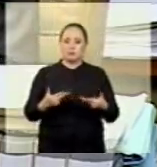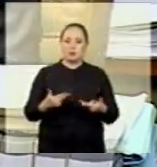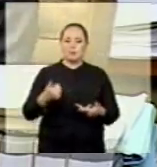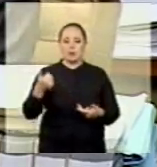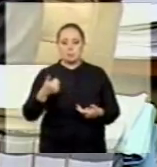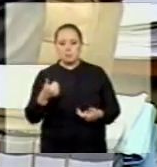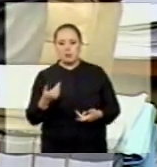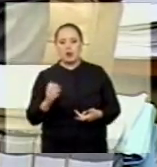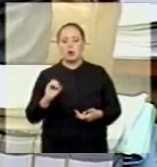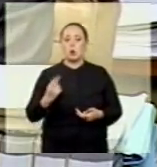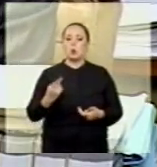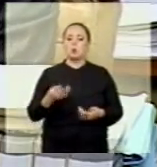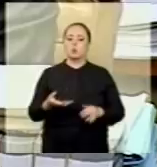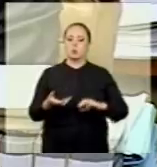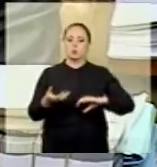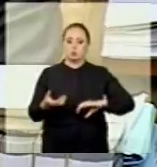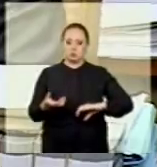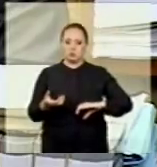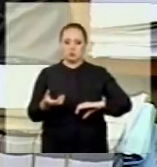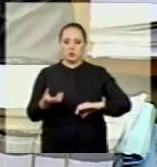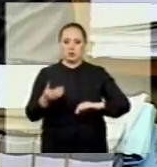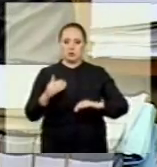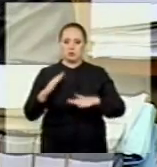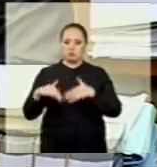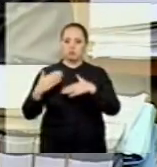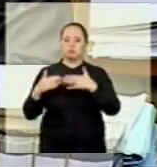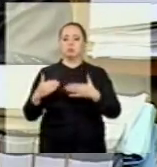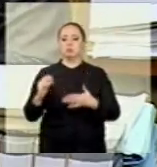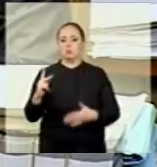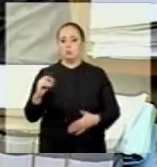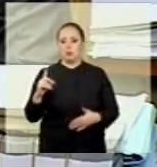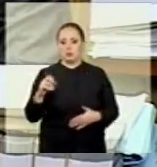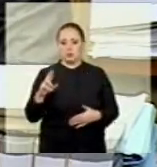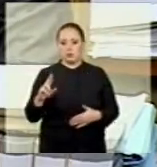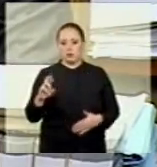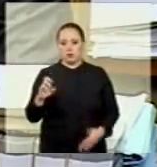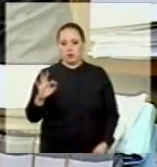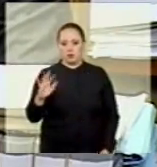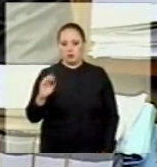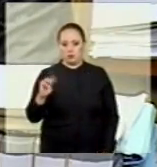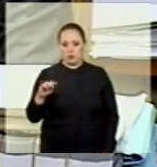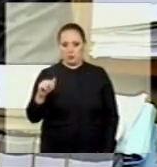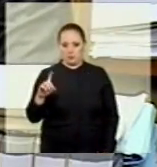seja o Congresso Nacional no desempenho do poder reformador, mas no fundo